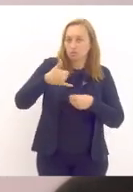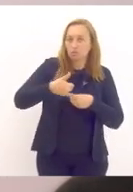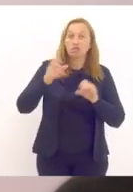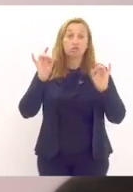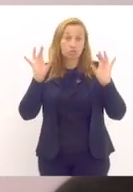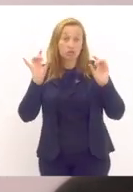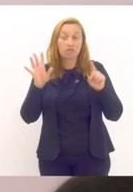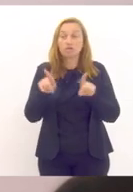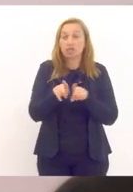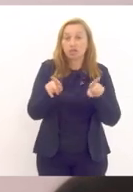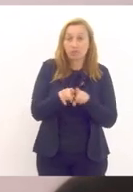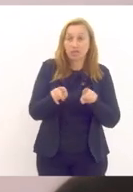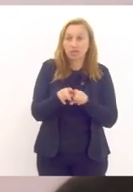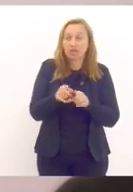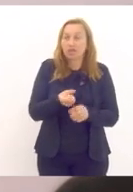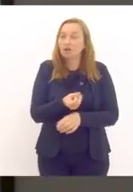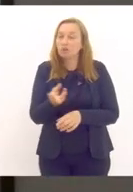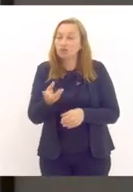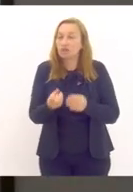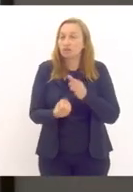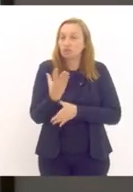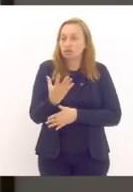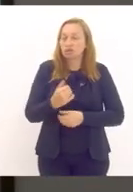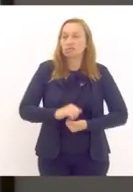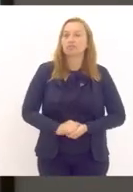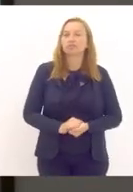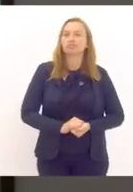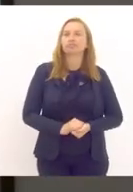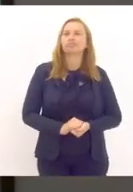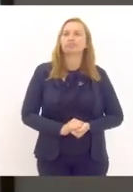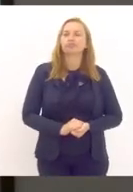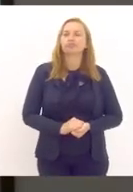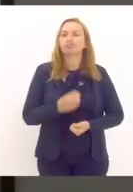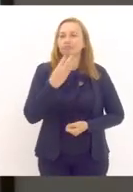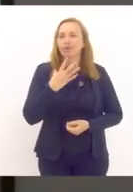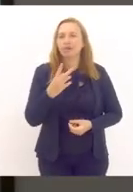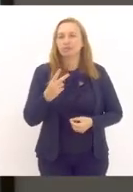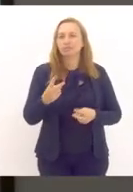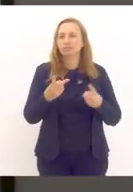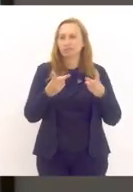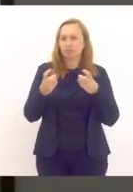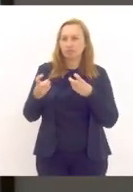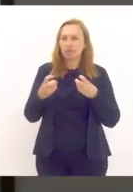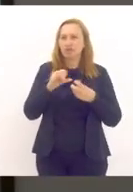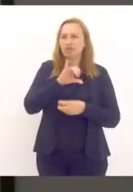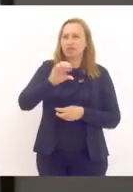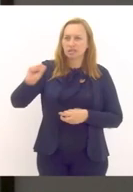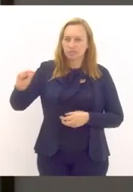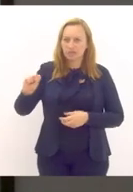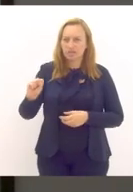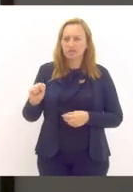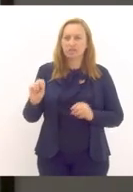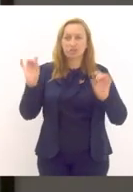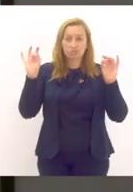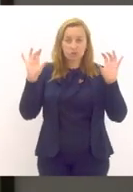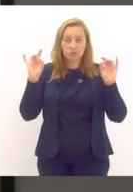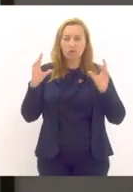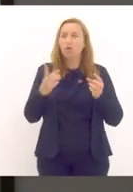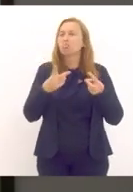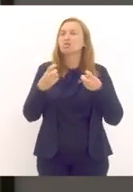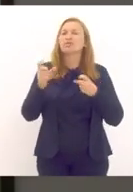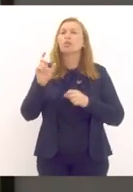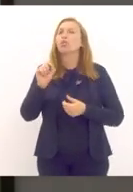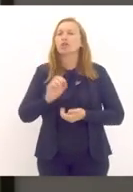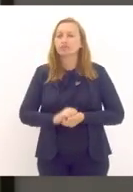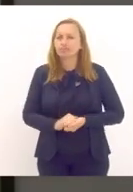também na quantidade produzida. Bem, olhando para o ICMS em especial, o que nós